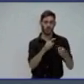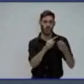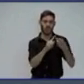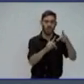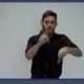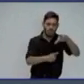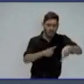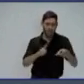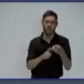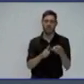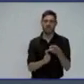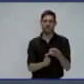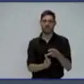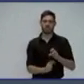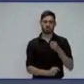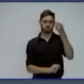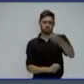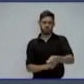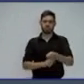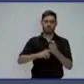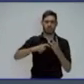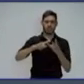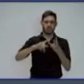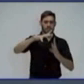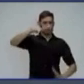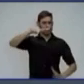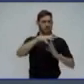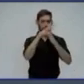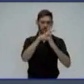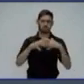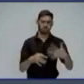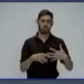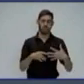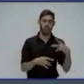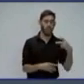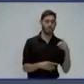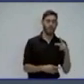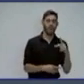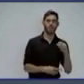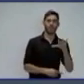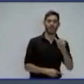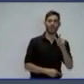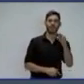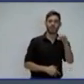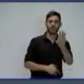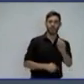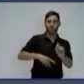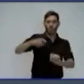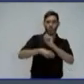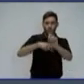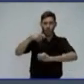o extremismo e o autoritarismo. O populismo tem lugar